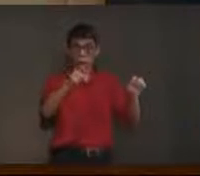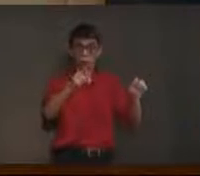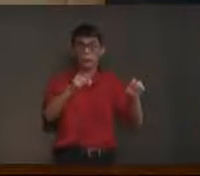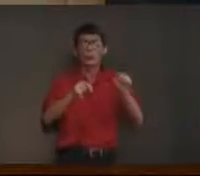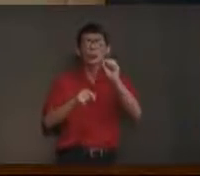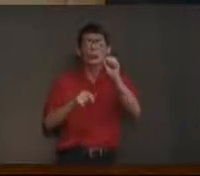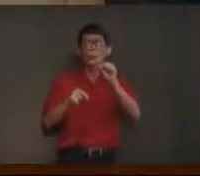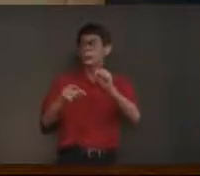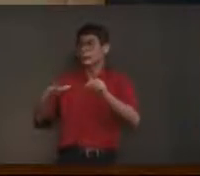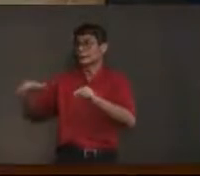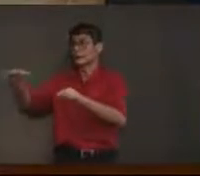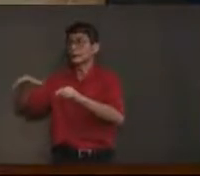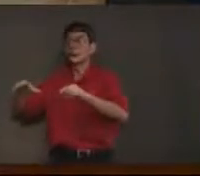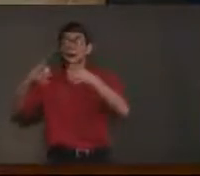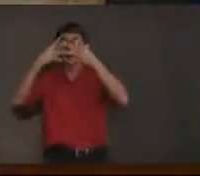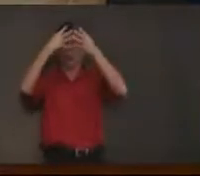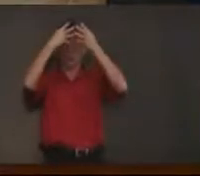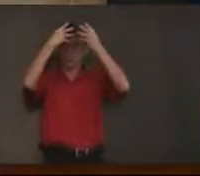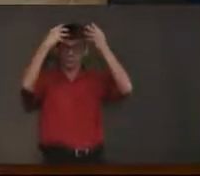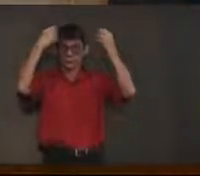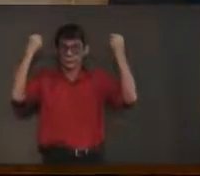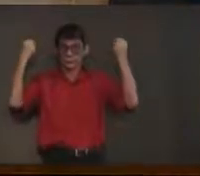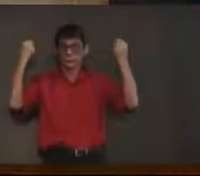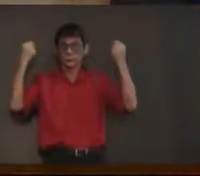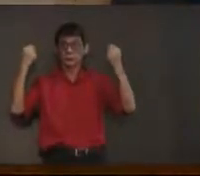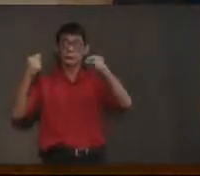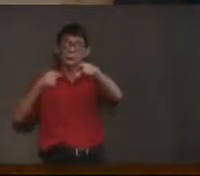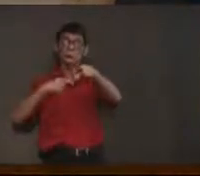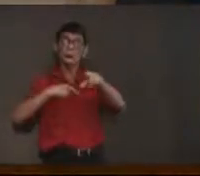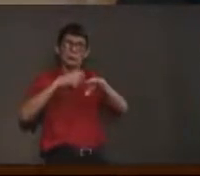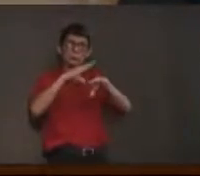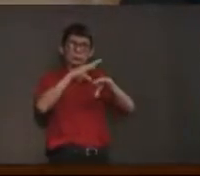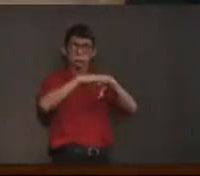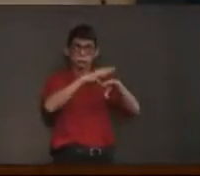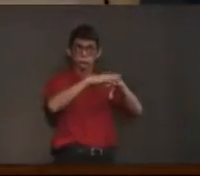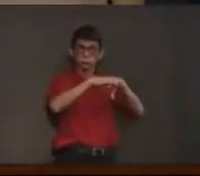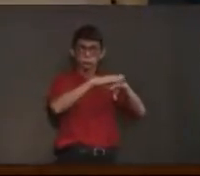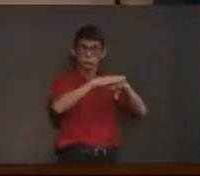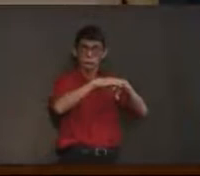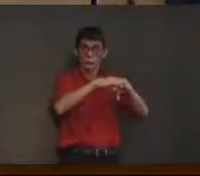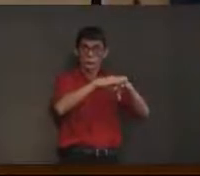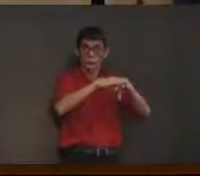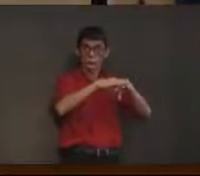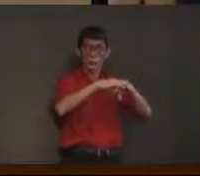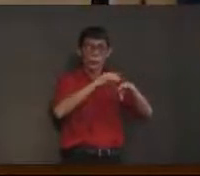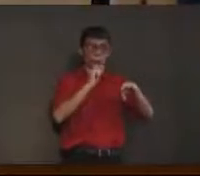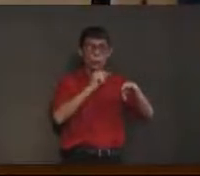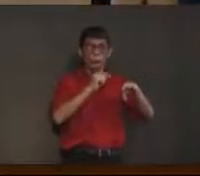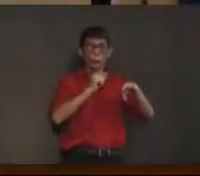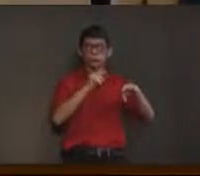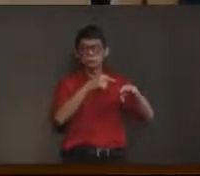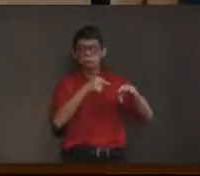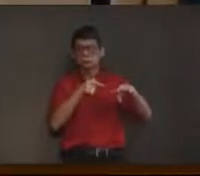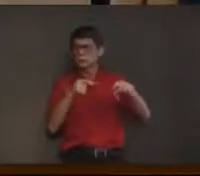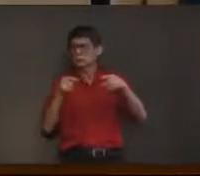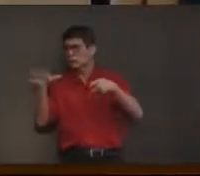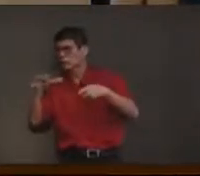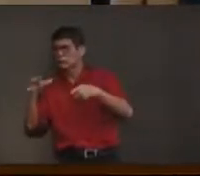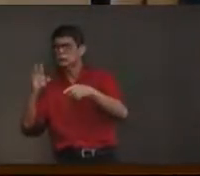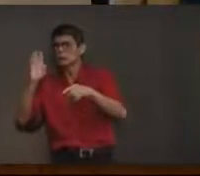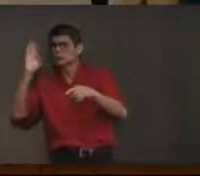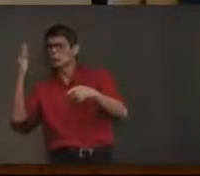abstrato aqui você tá com problema matemático independentemente da motivação Se Foi por um problema de biologia de